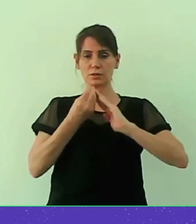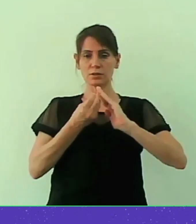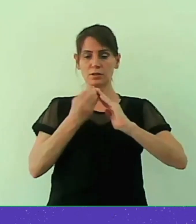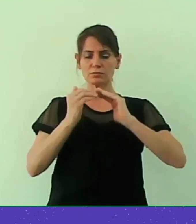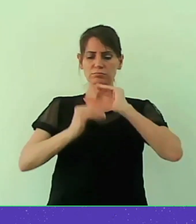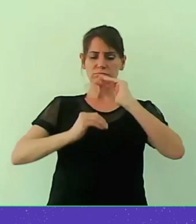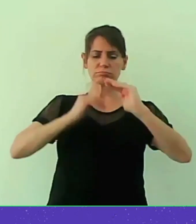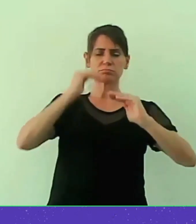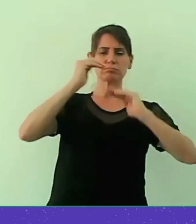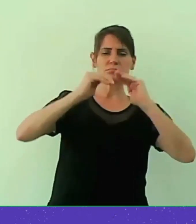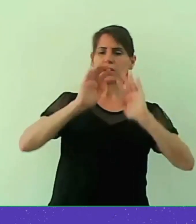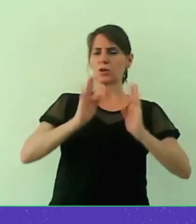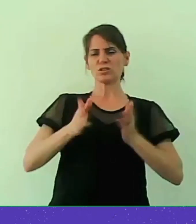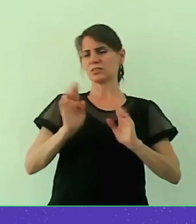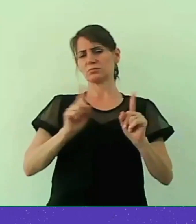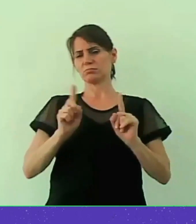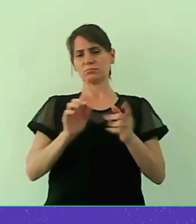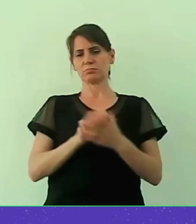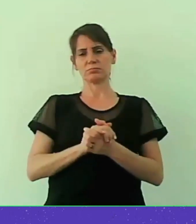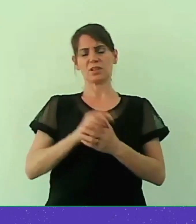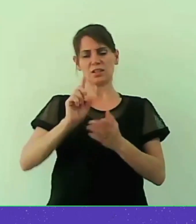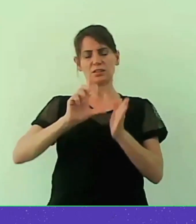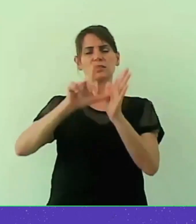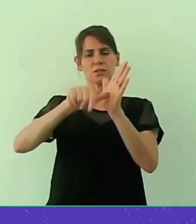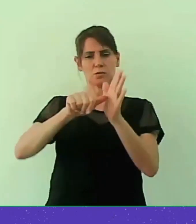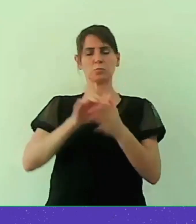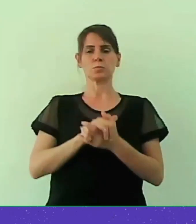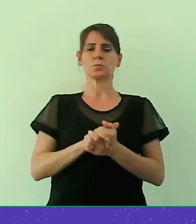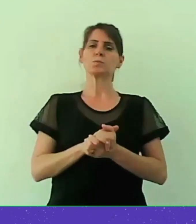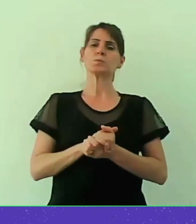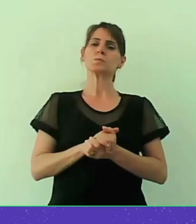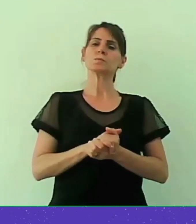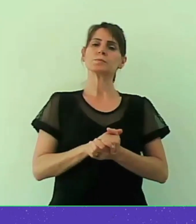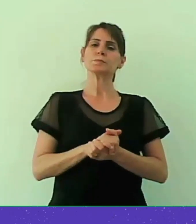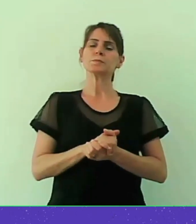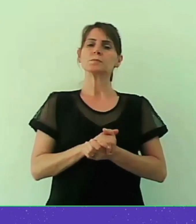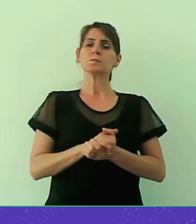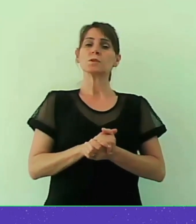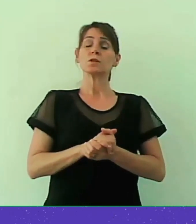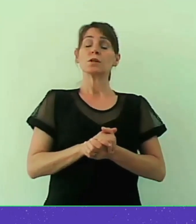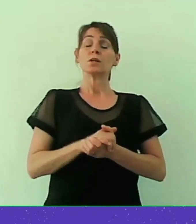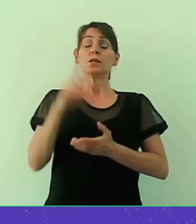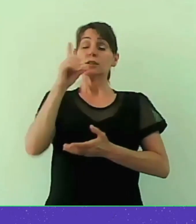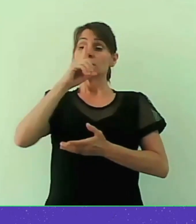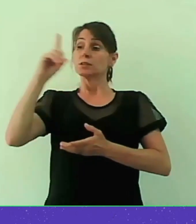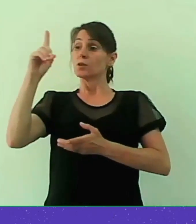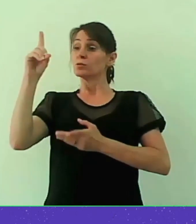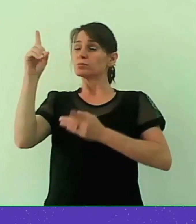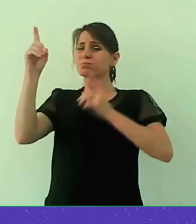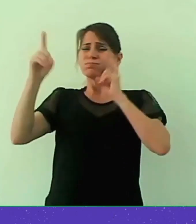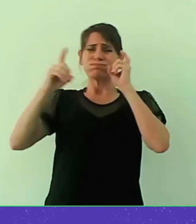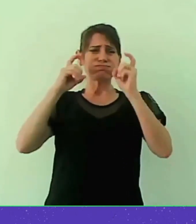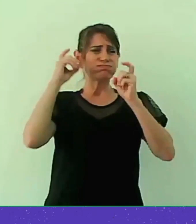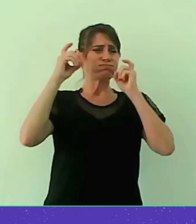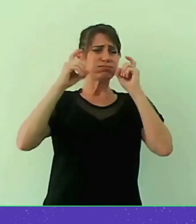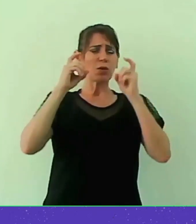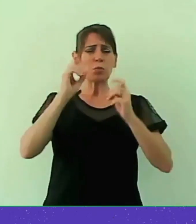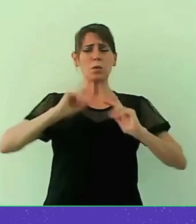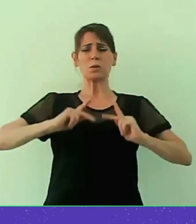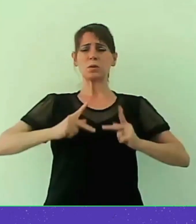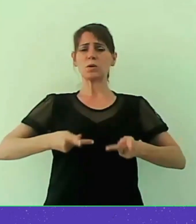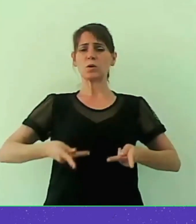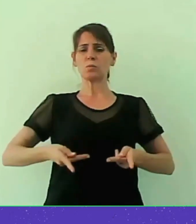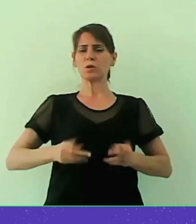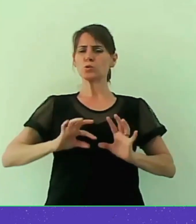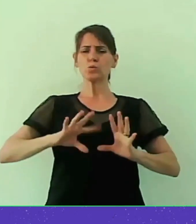assunto hoje, nós vamos entrar depois. Portanto, irmãos, Deus ele se preocupa com o homem em